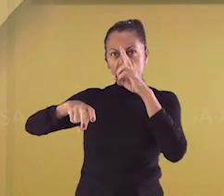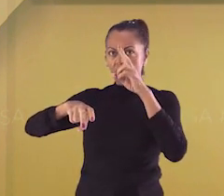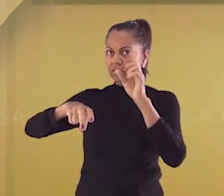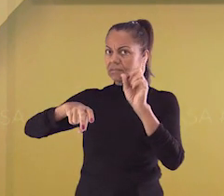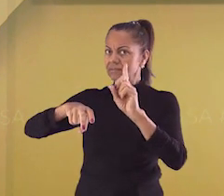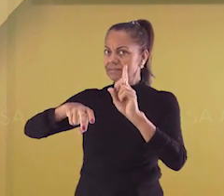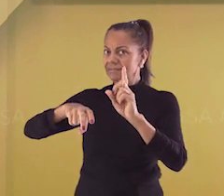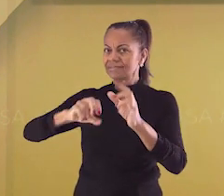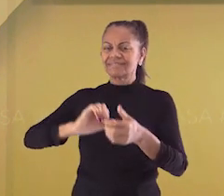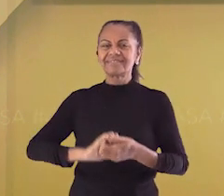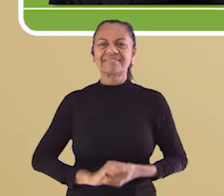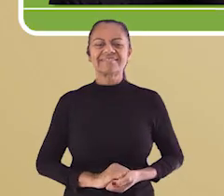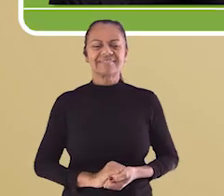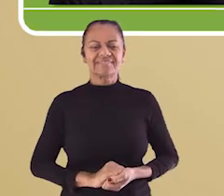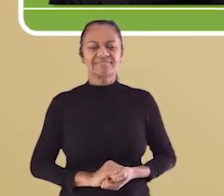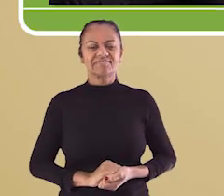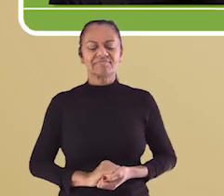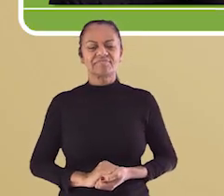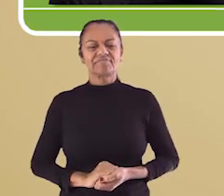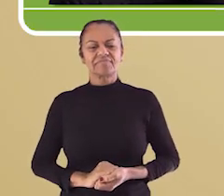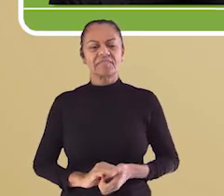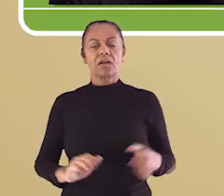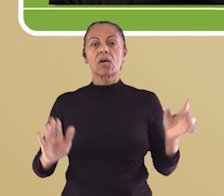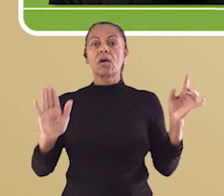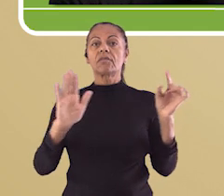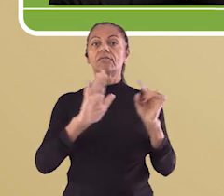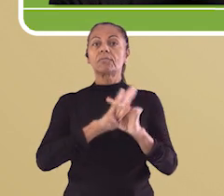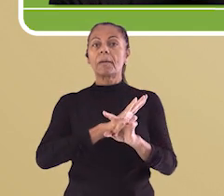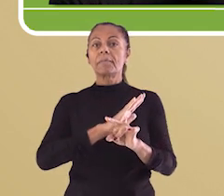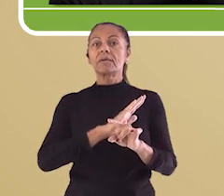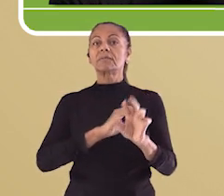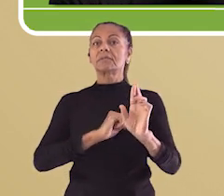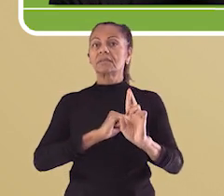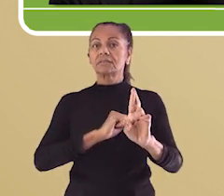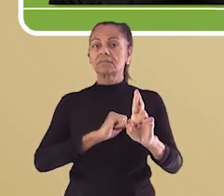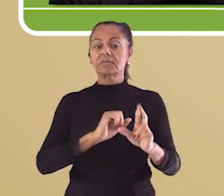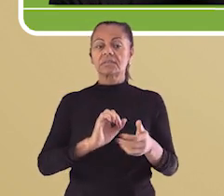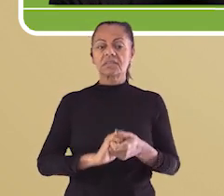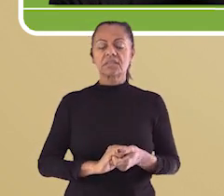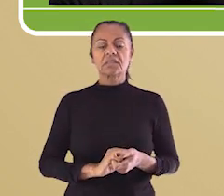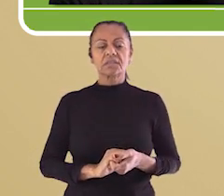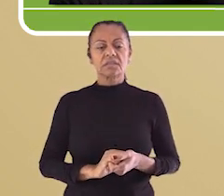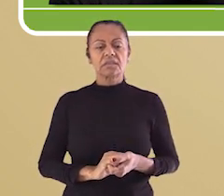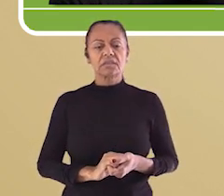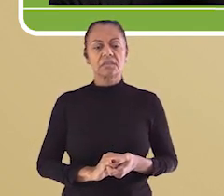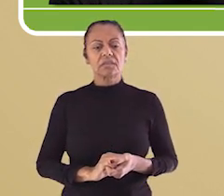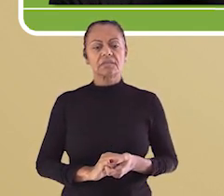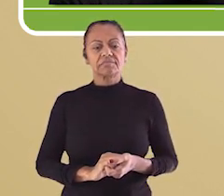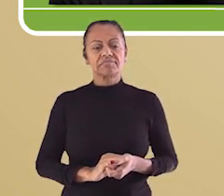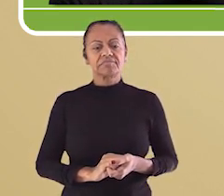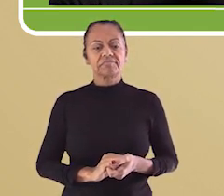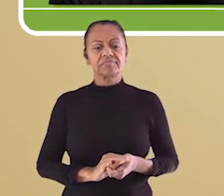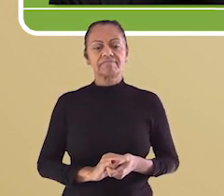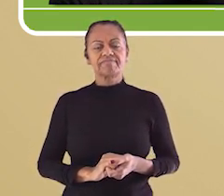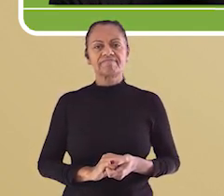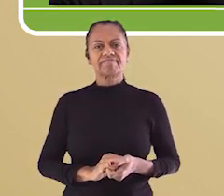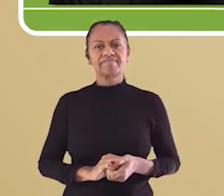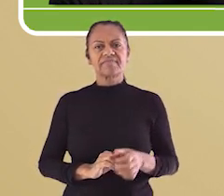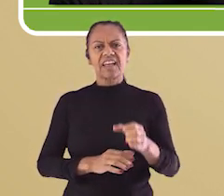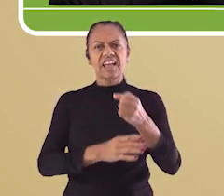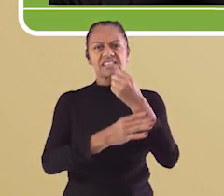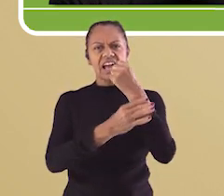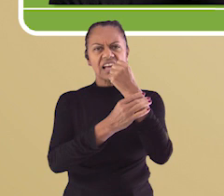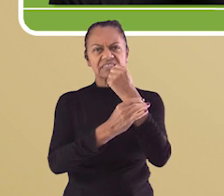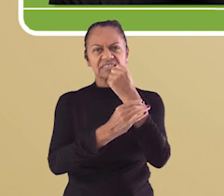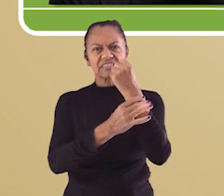no coleguinha, hein? Agora vamos voltar ao assunto da nossa aula e responder algumas perguntas,